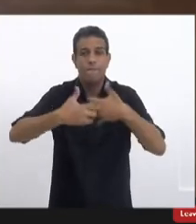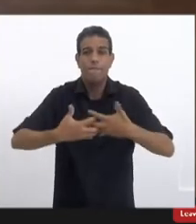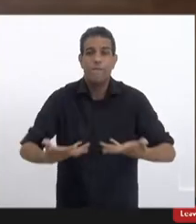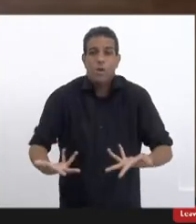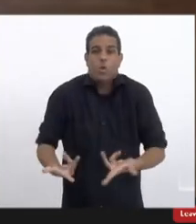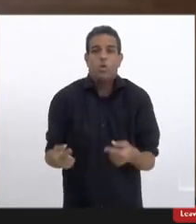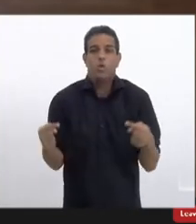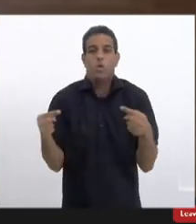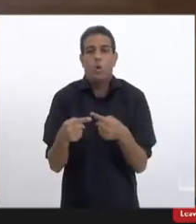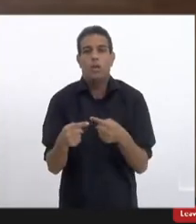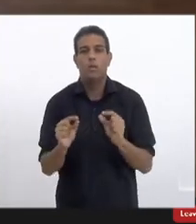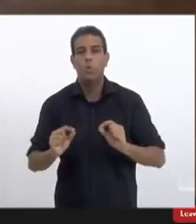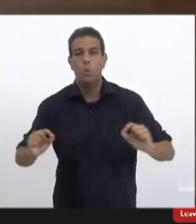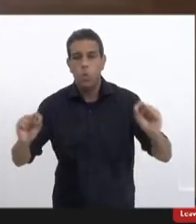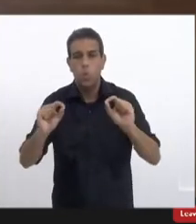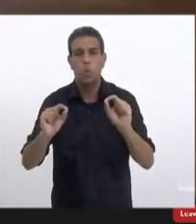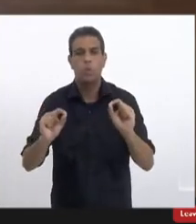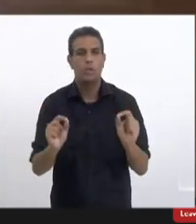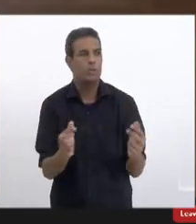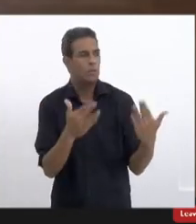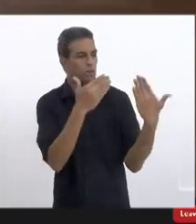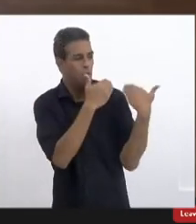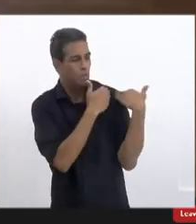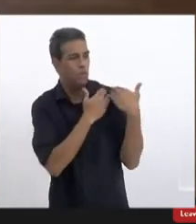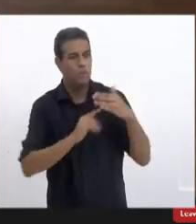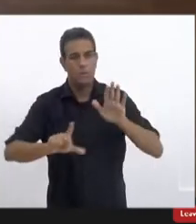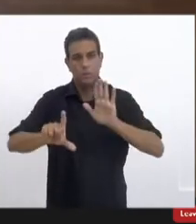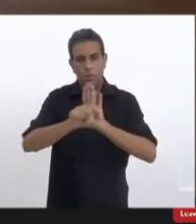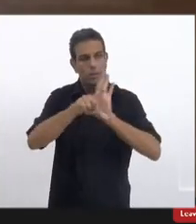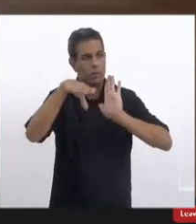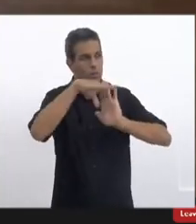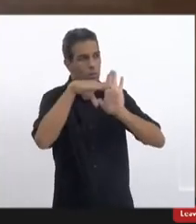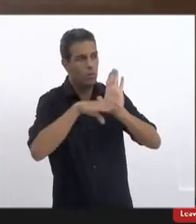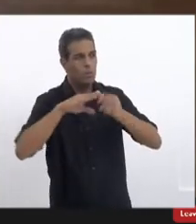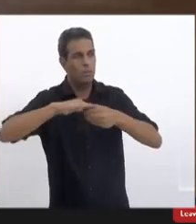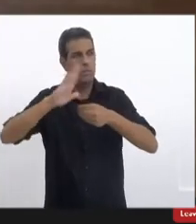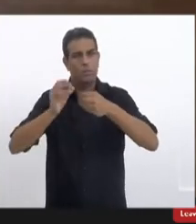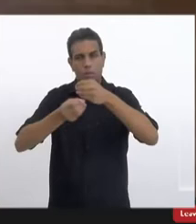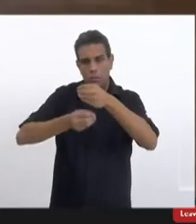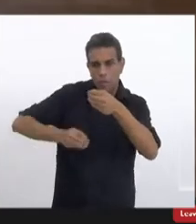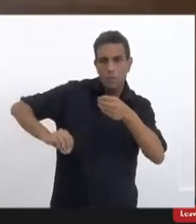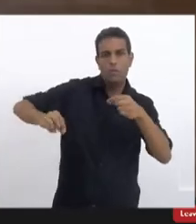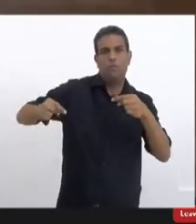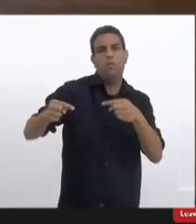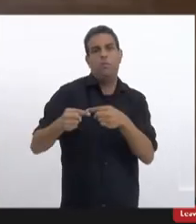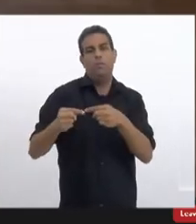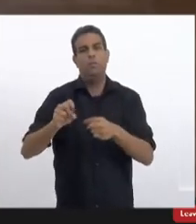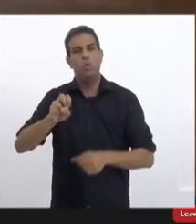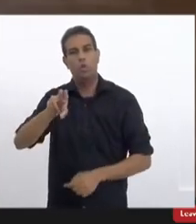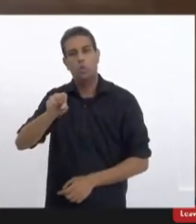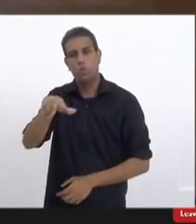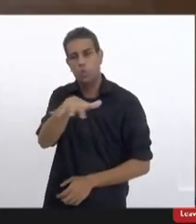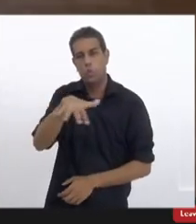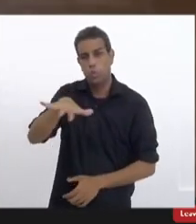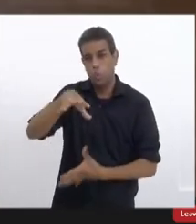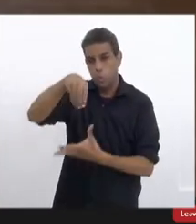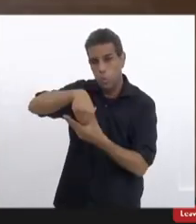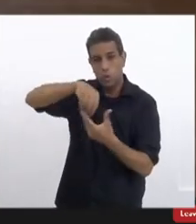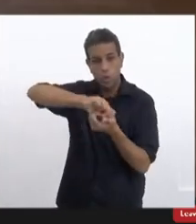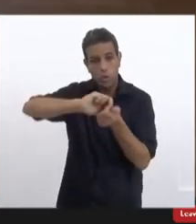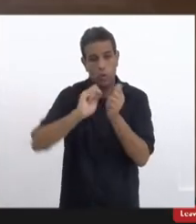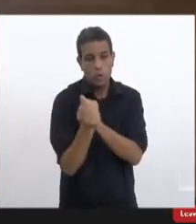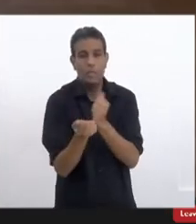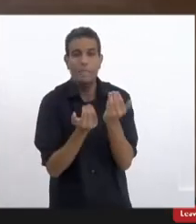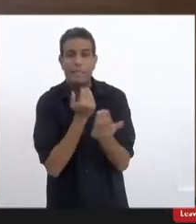do que nunca de acordo com a legislação sanitária e de forma atrelada com o SUS, porque do contrário, de